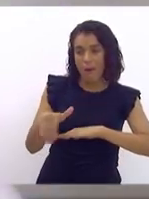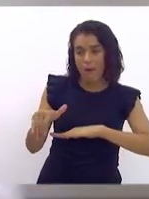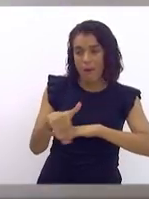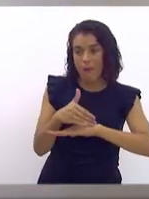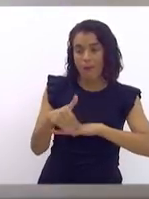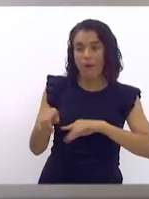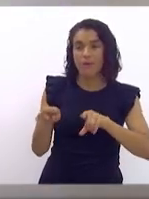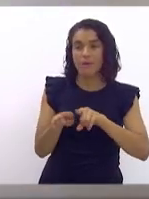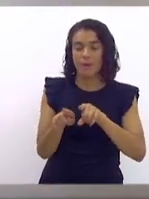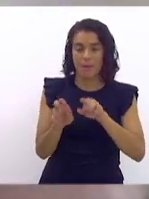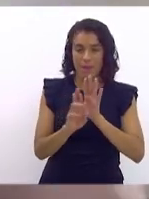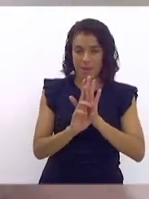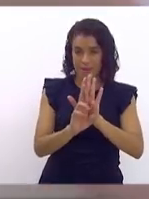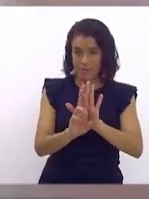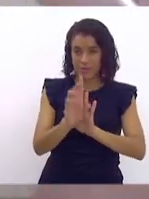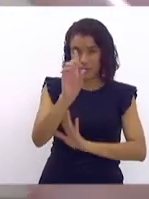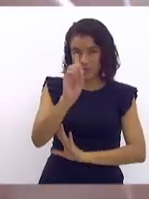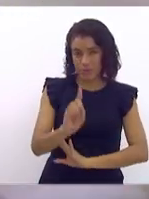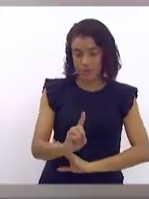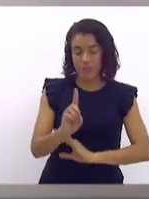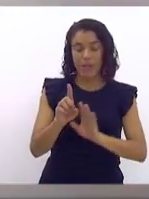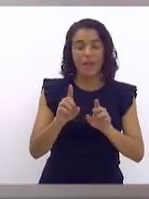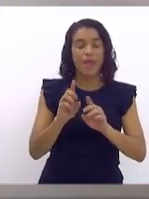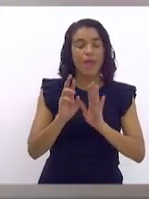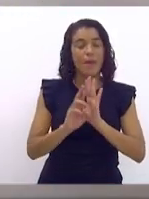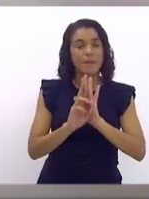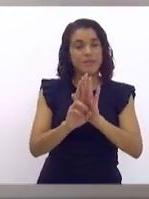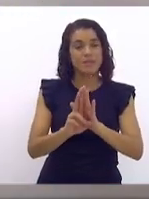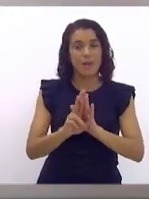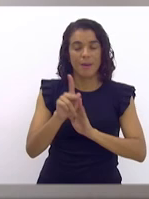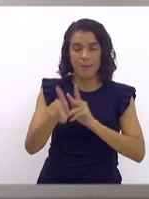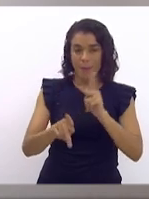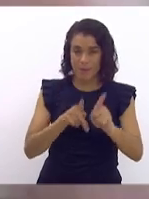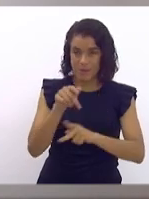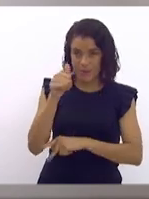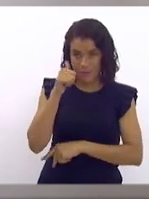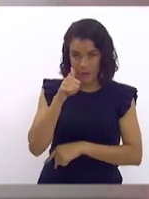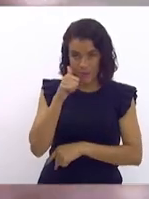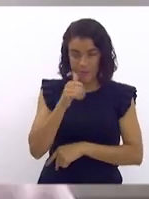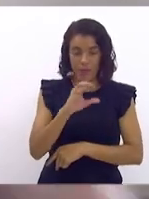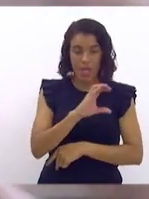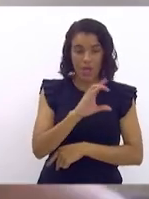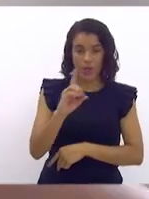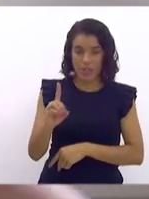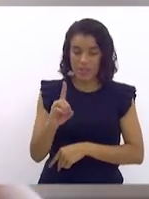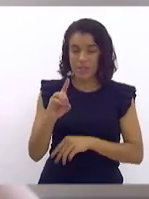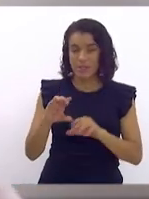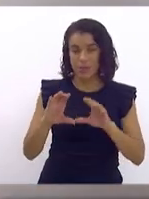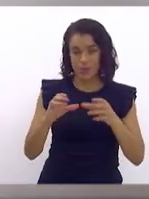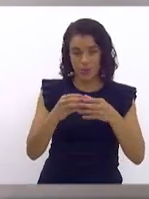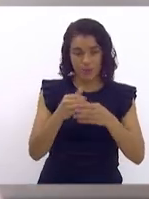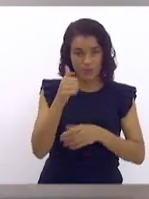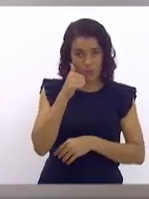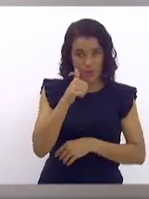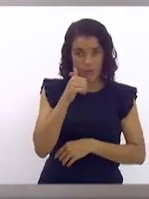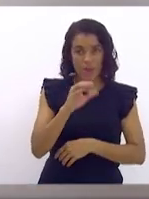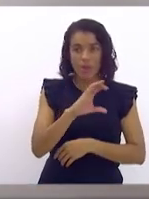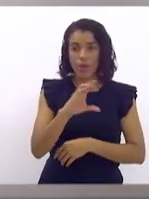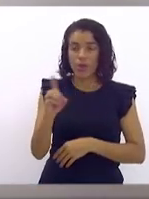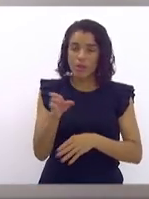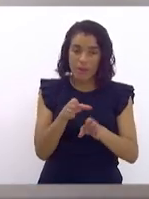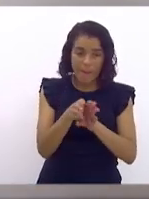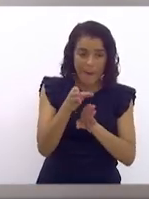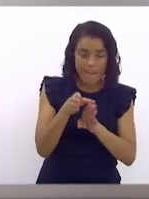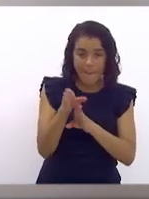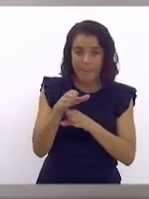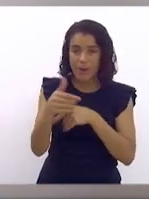trazer, representar os direitos, né, representar a população feminina dentro do parlamento. A coordenação da bancada, em coordenar os trabalhos